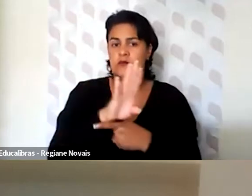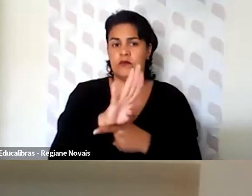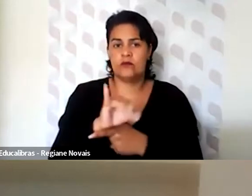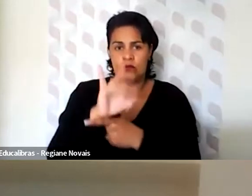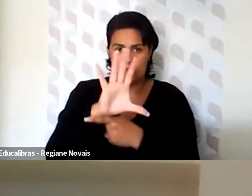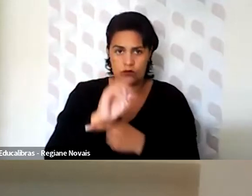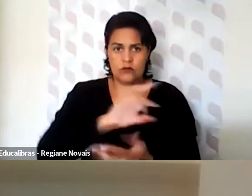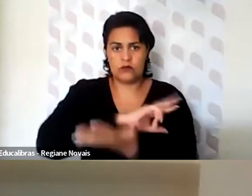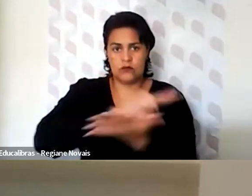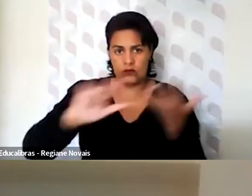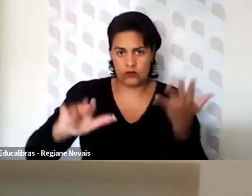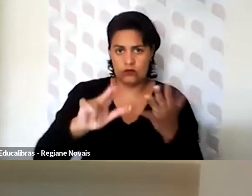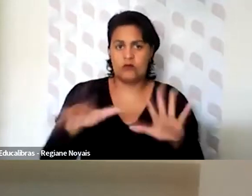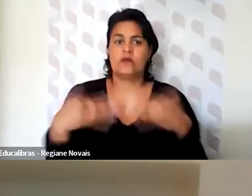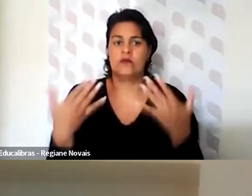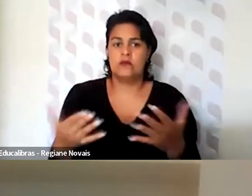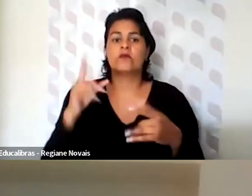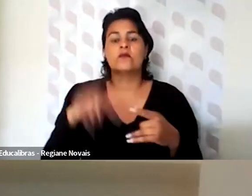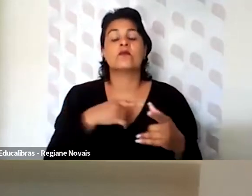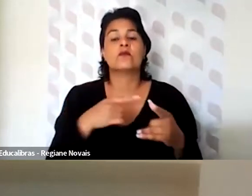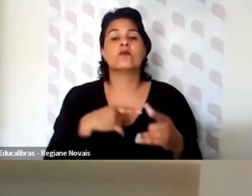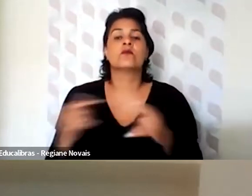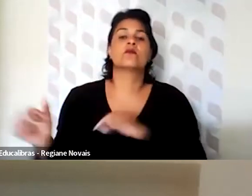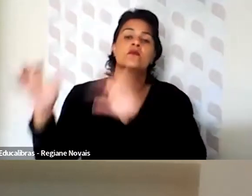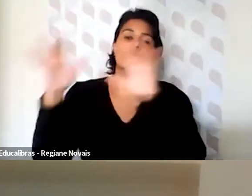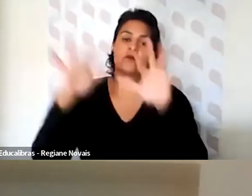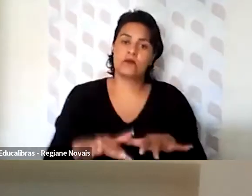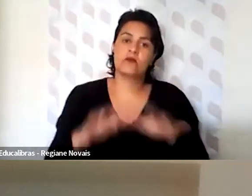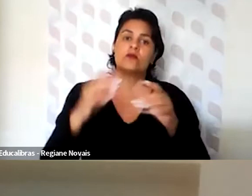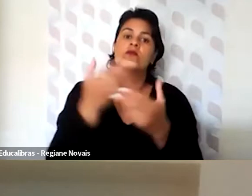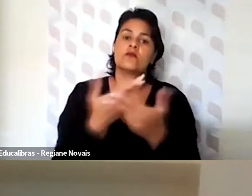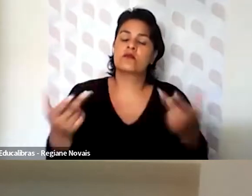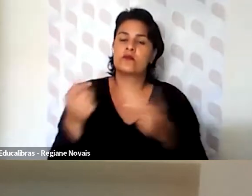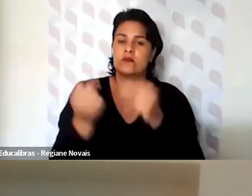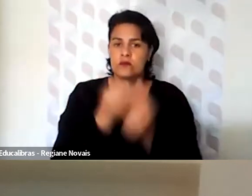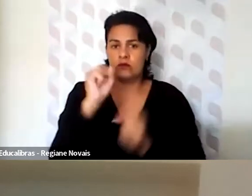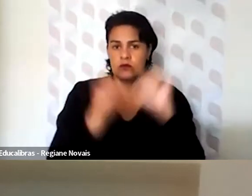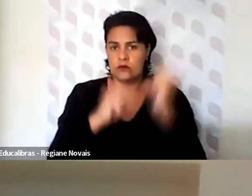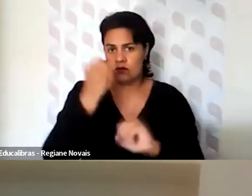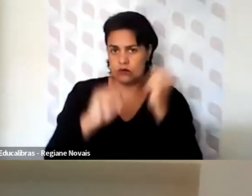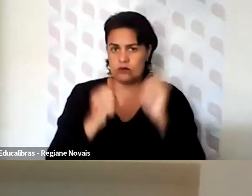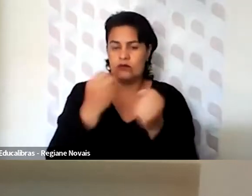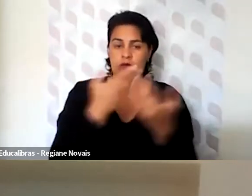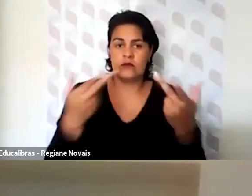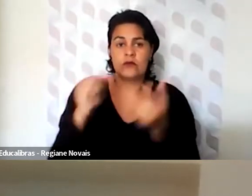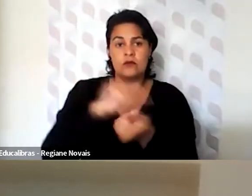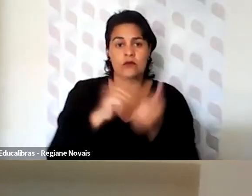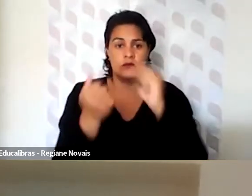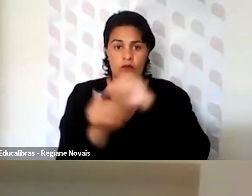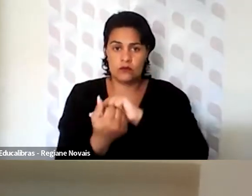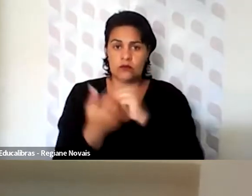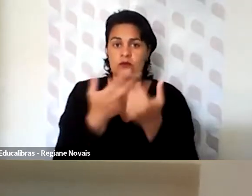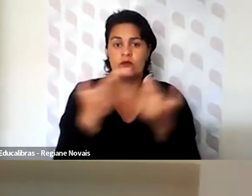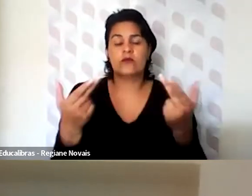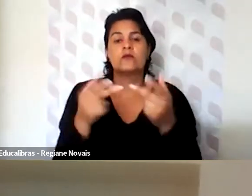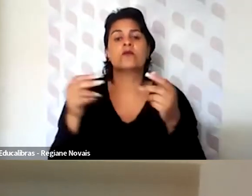que traz os ciclos da floresta para dentro do processo produtivo e adequa o processo produtivo também aos ciclos da